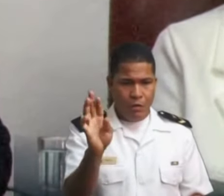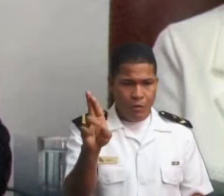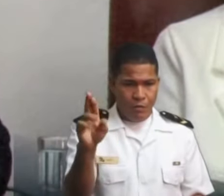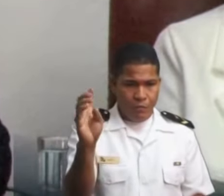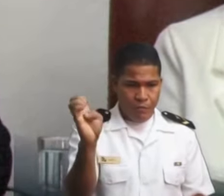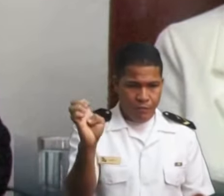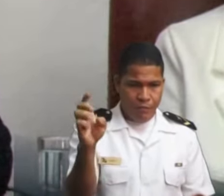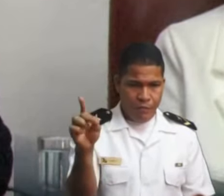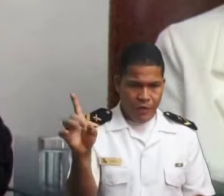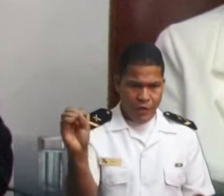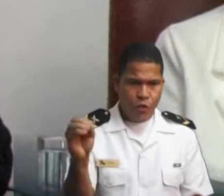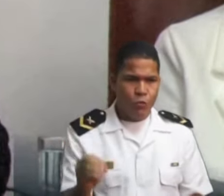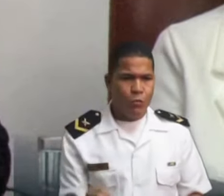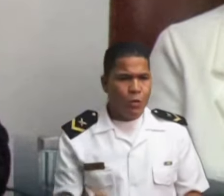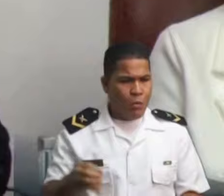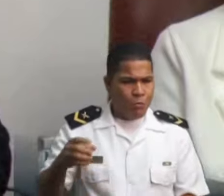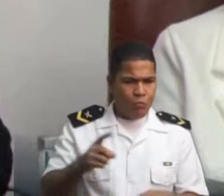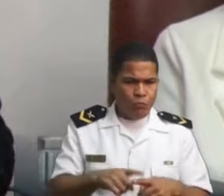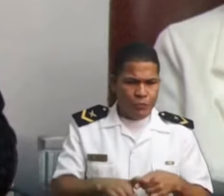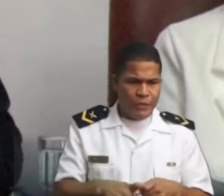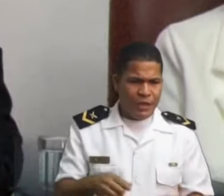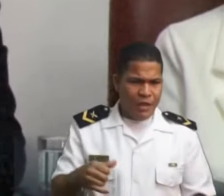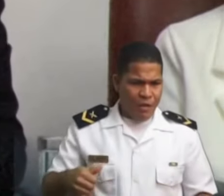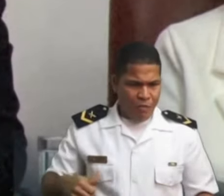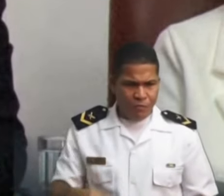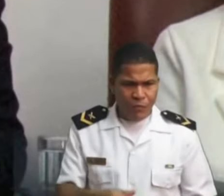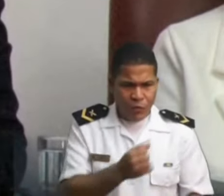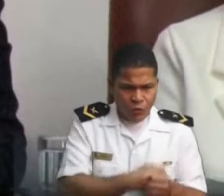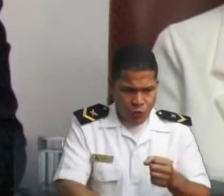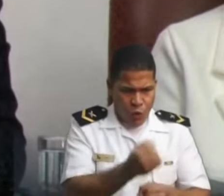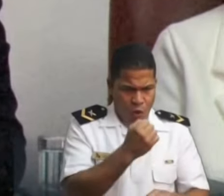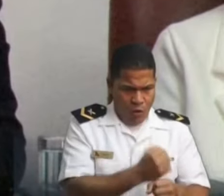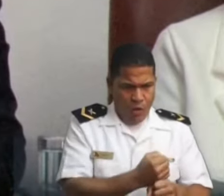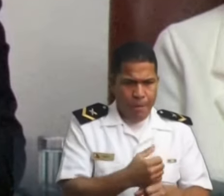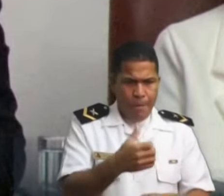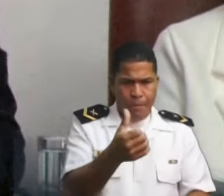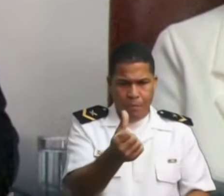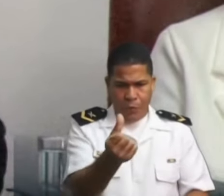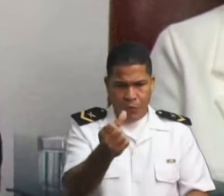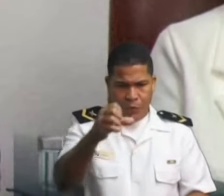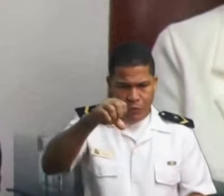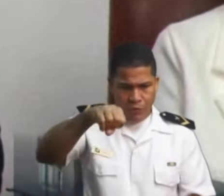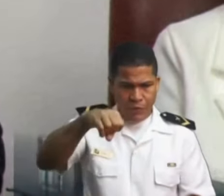em 1984, estava exatamente nesta posição.